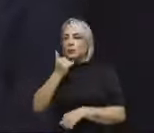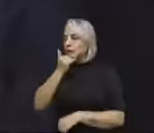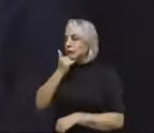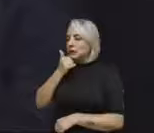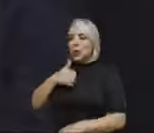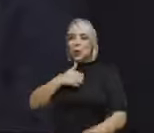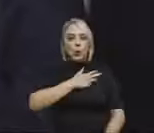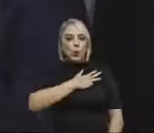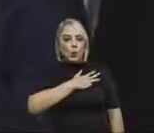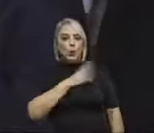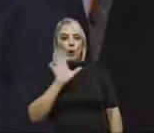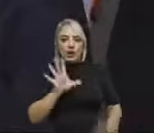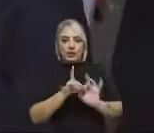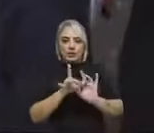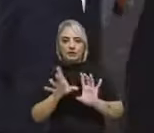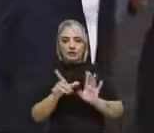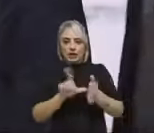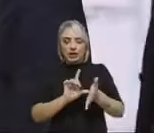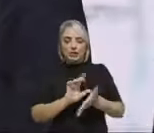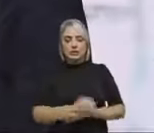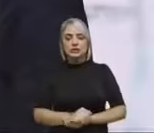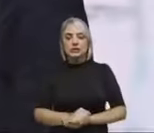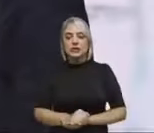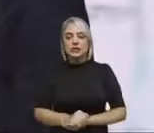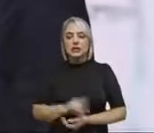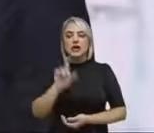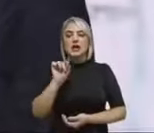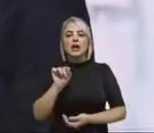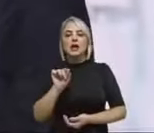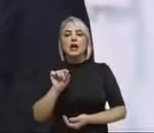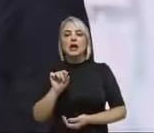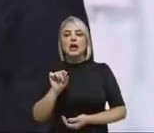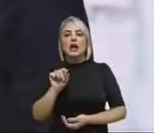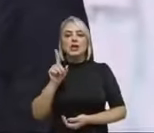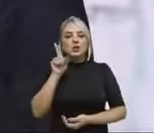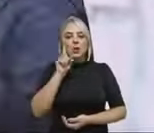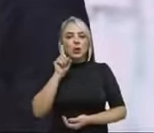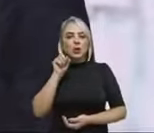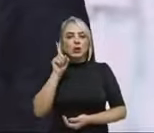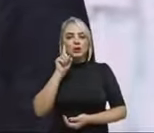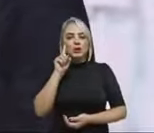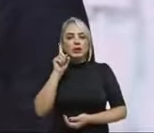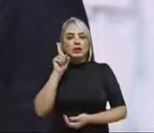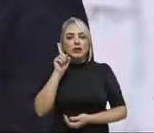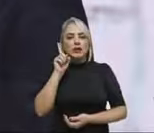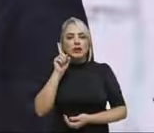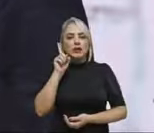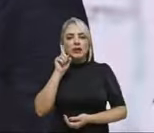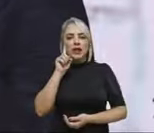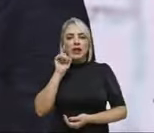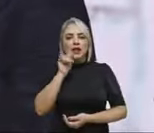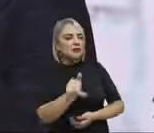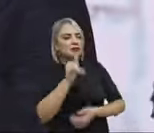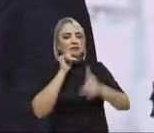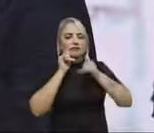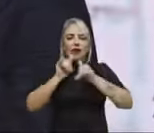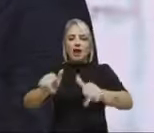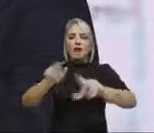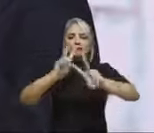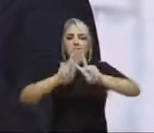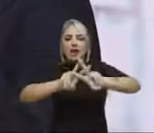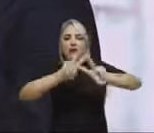preso, era a cada dia anunciada a sua prisão, por todos